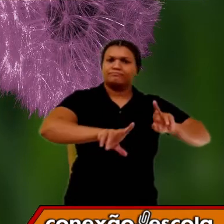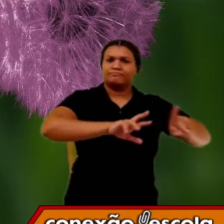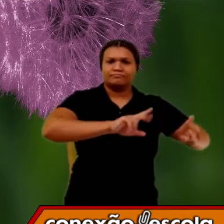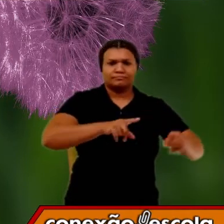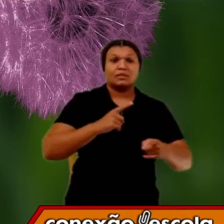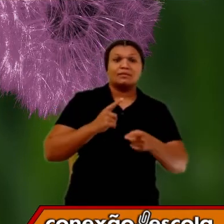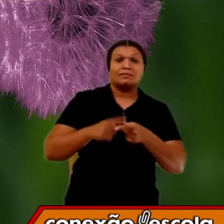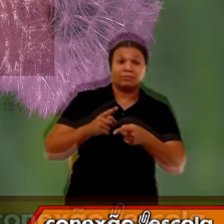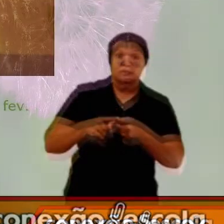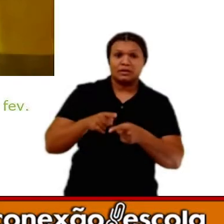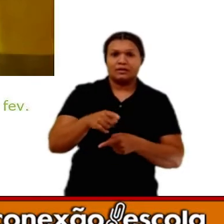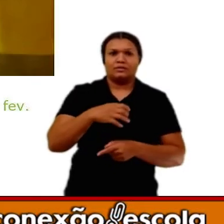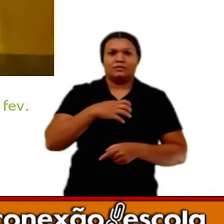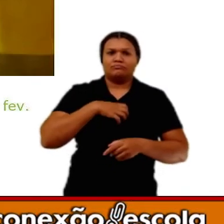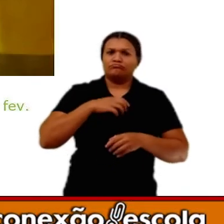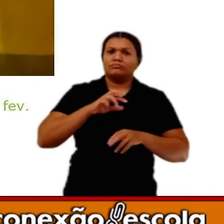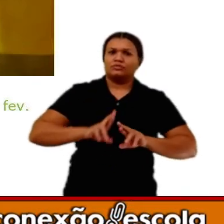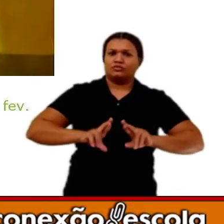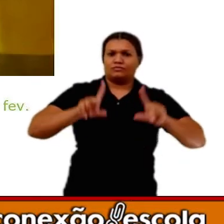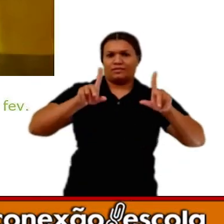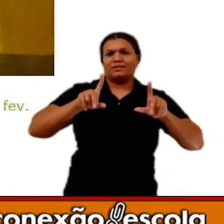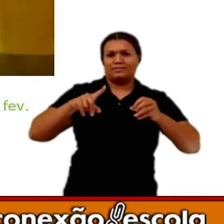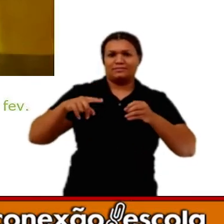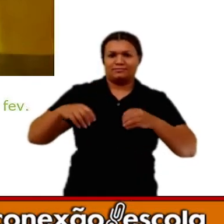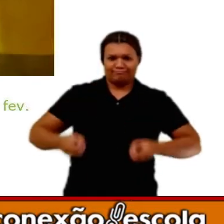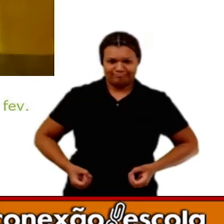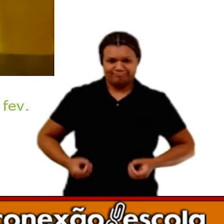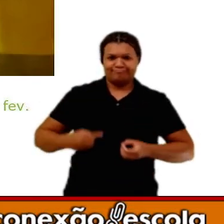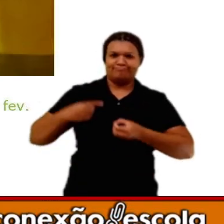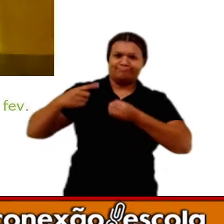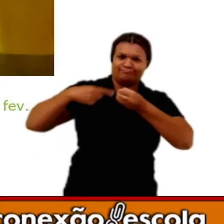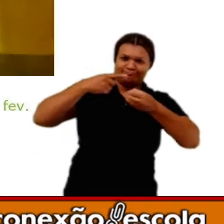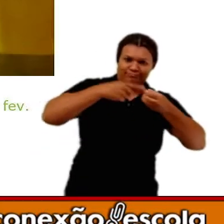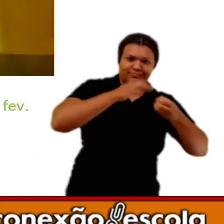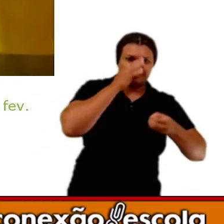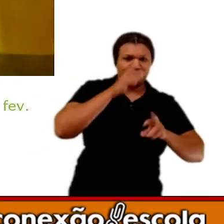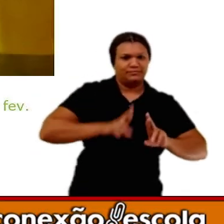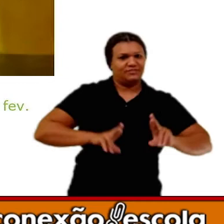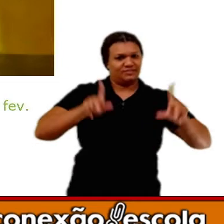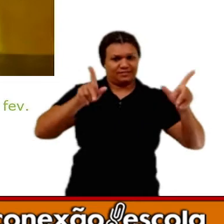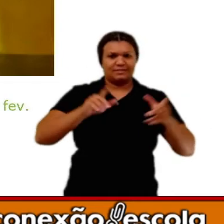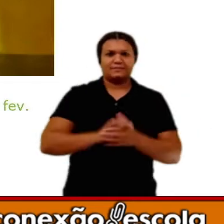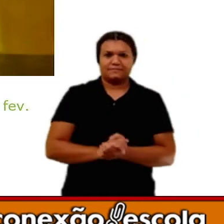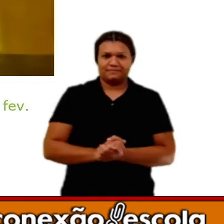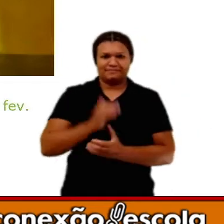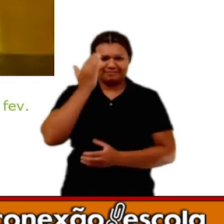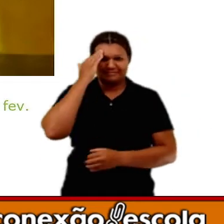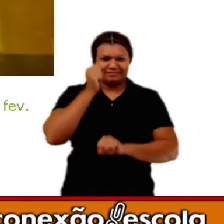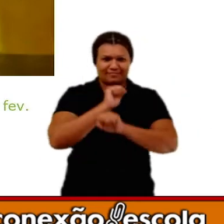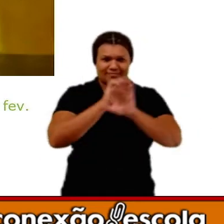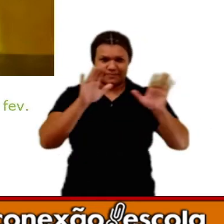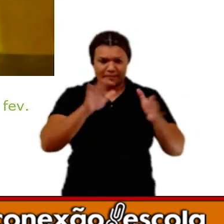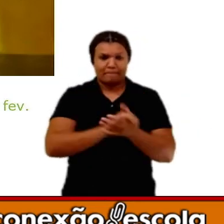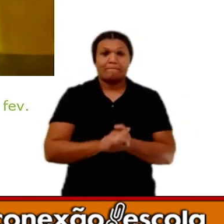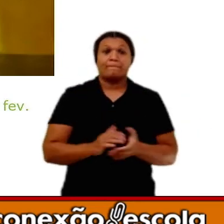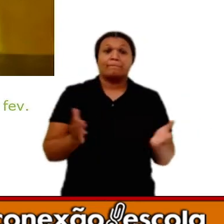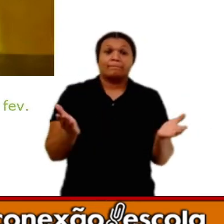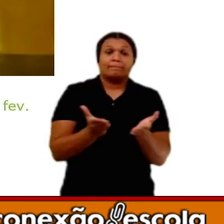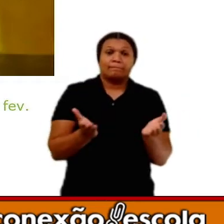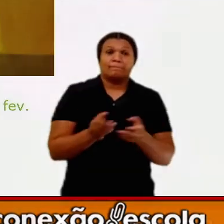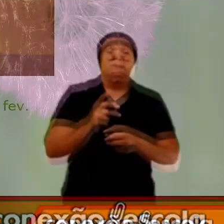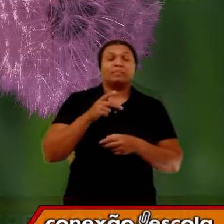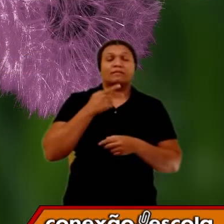ela é formada por gametas diferentes. Até aqui tudo bem? Agora nós vamos falar sobre a